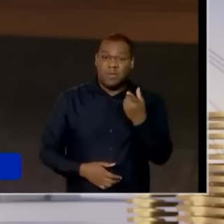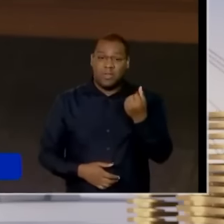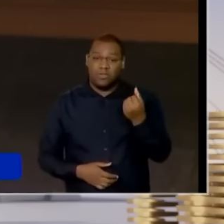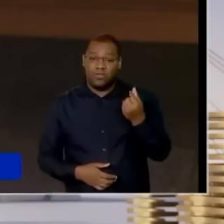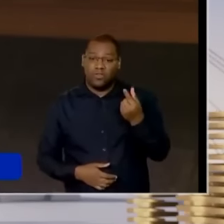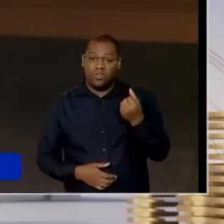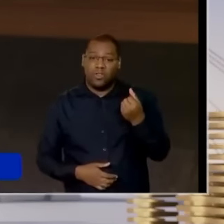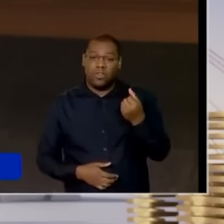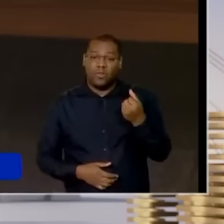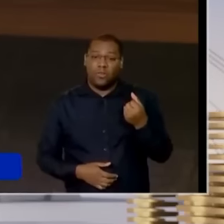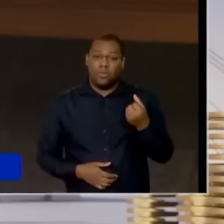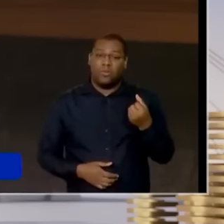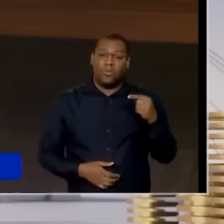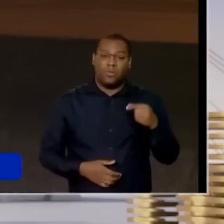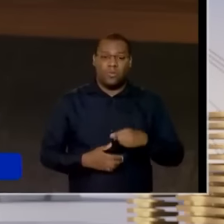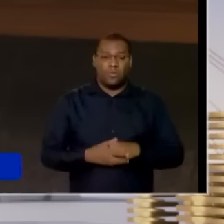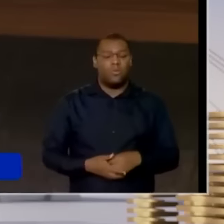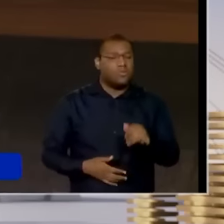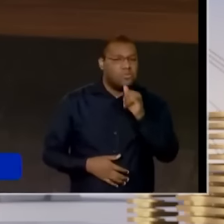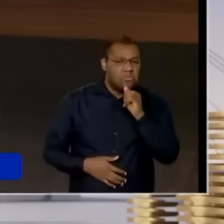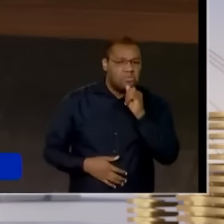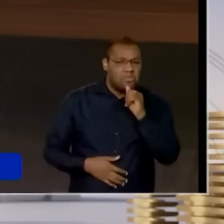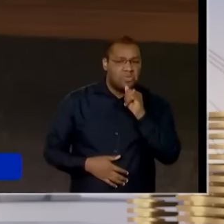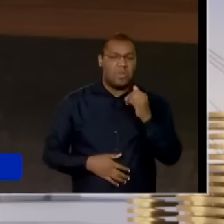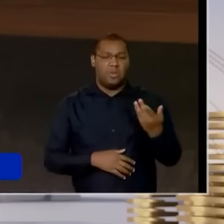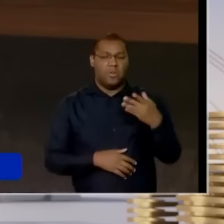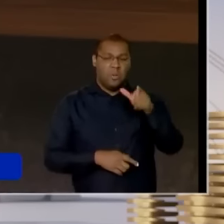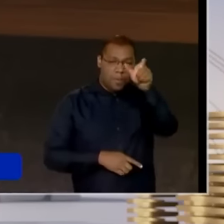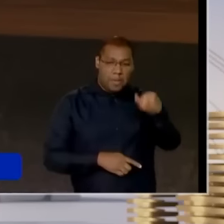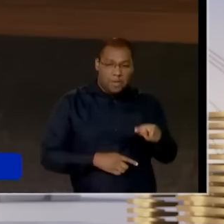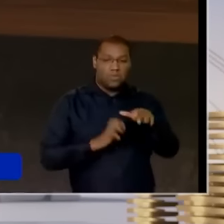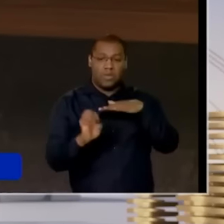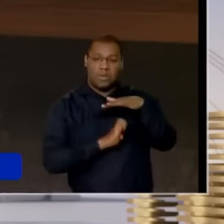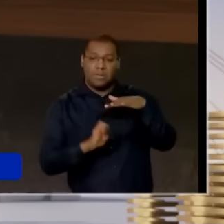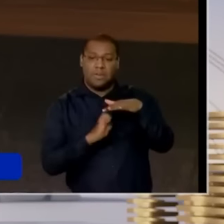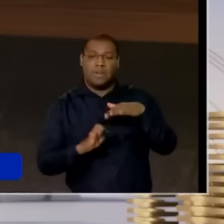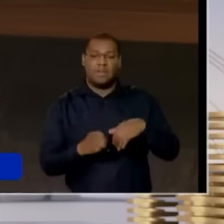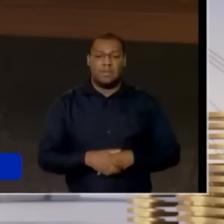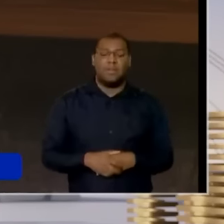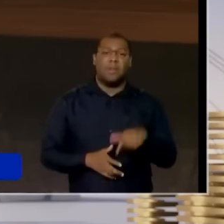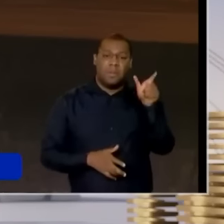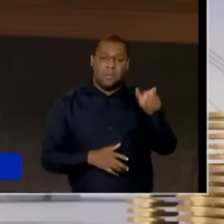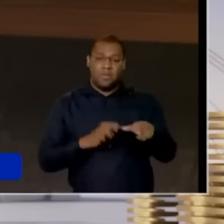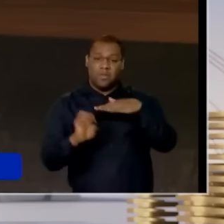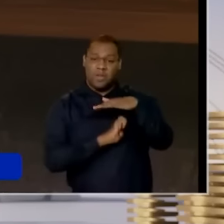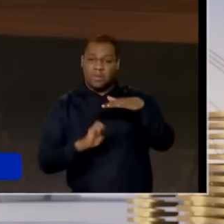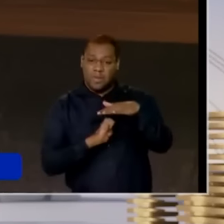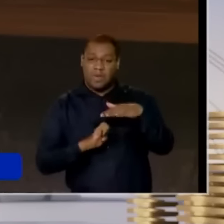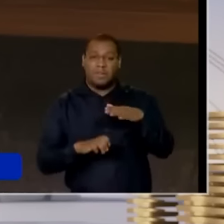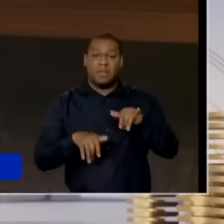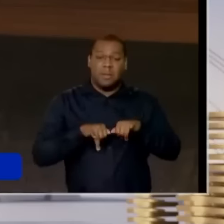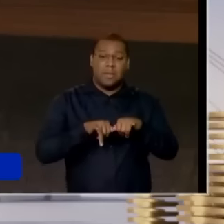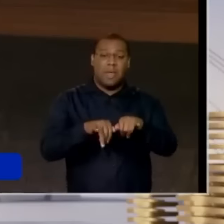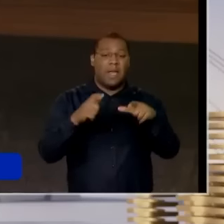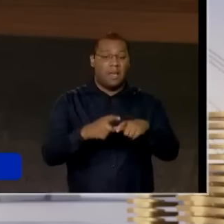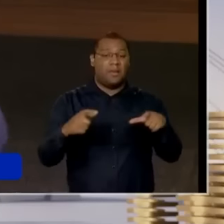clara, não só agora na entrevista, como no embate que foi travado com o Congresso Nacional em relação à prorrogação do benefício. Mas não é